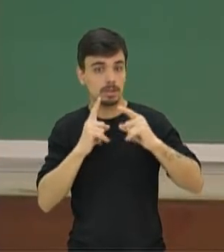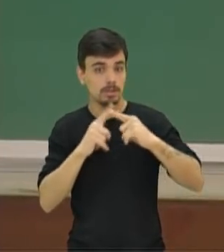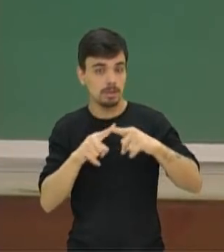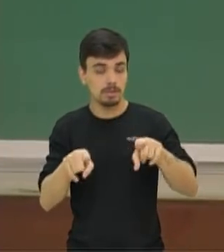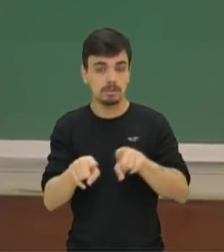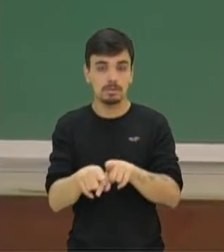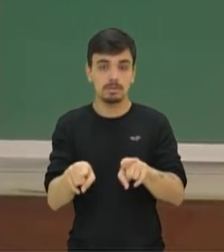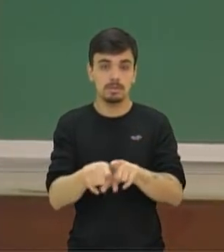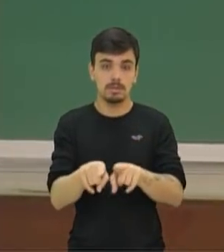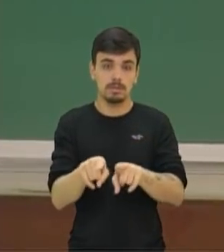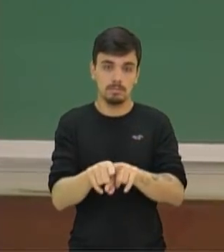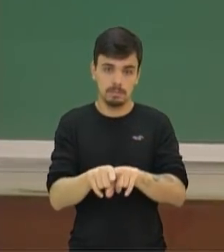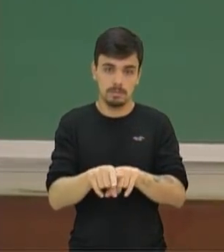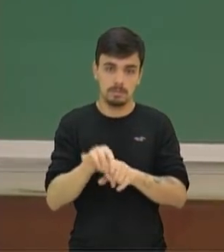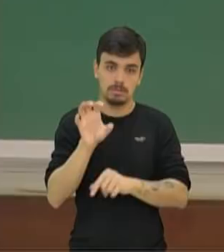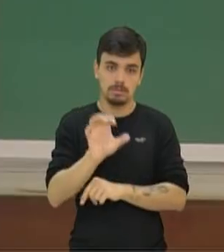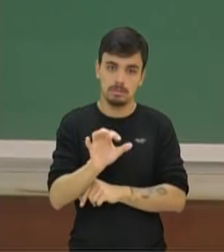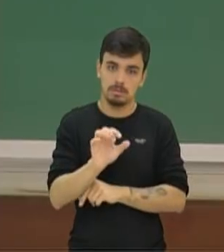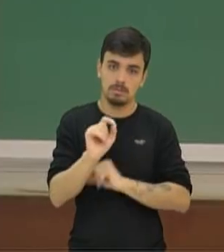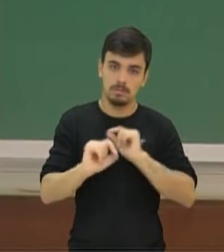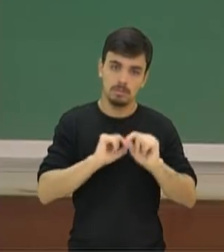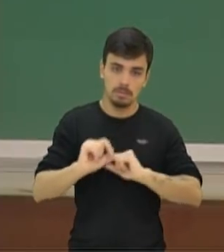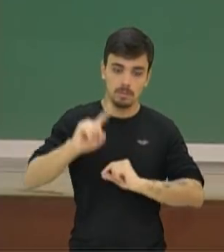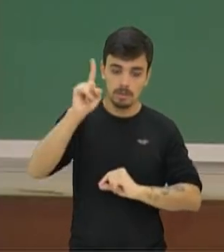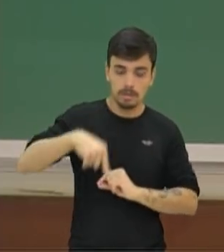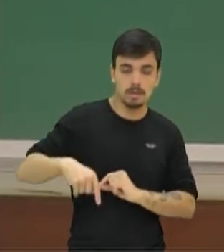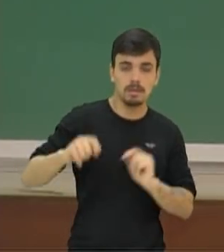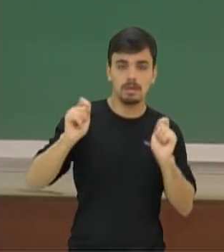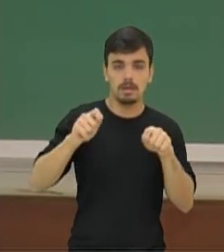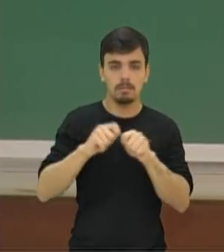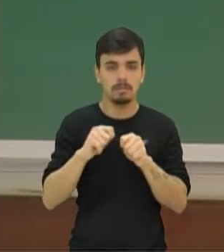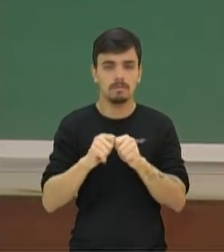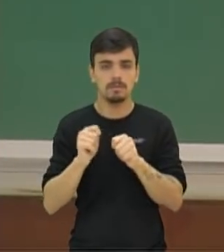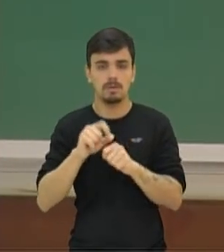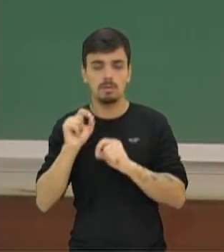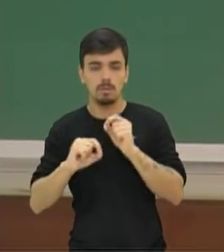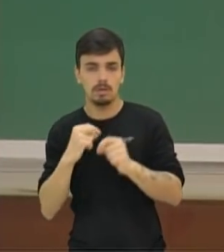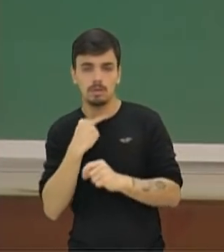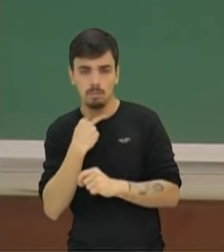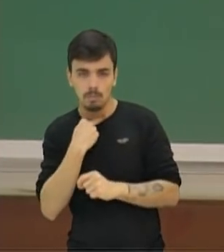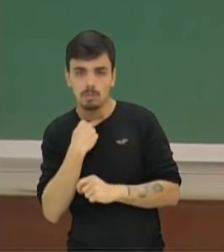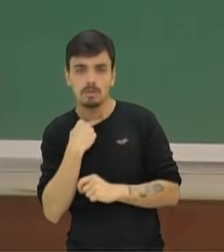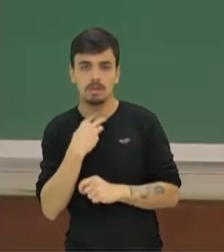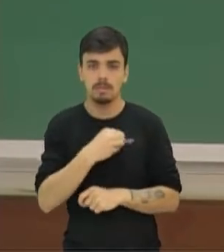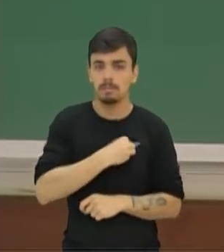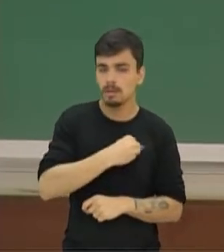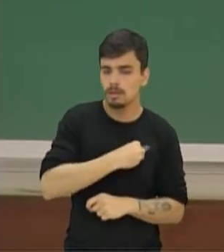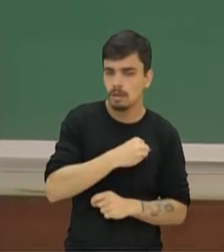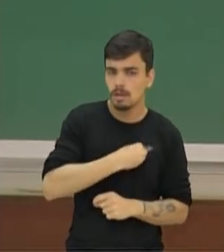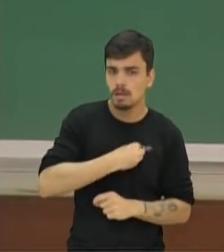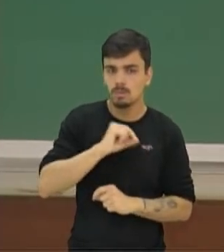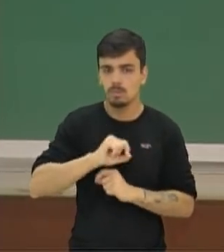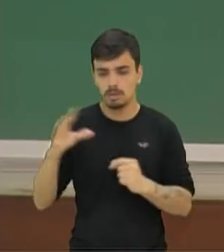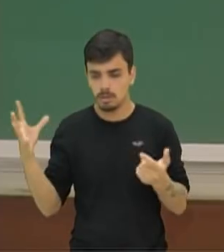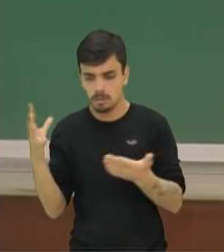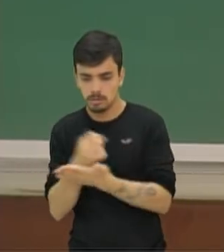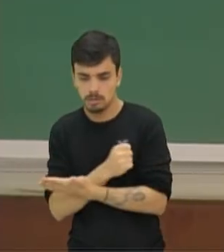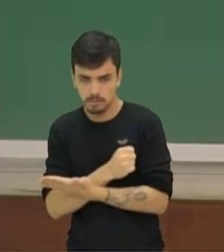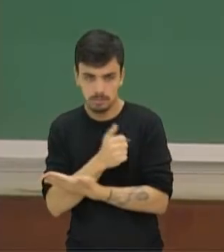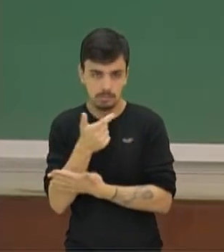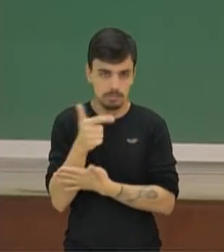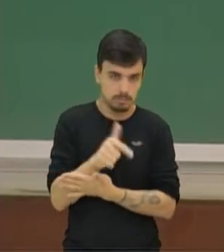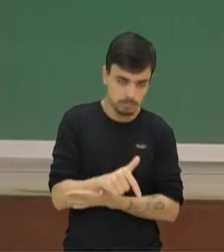passar, né, a questão do que é possível fazer, o que é pecado, o que não é, né, o que leva à salvação ou não,